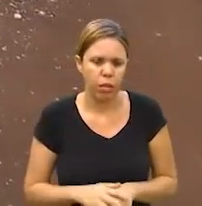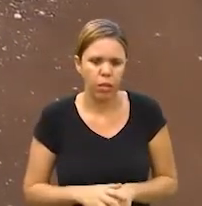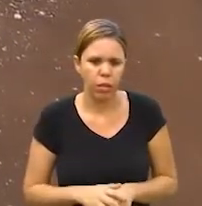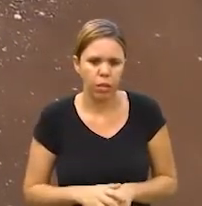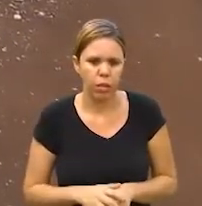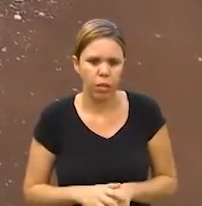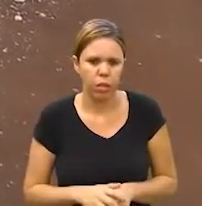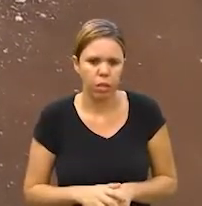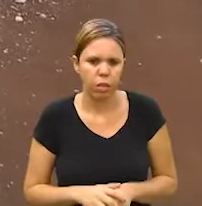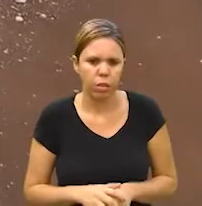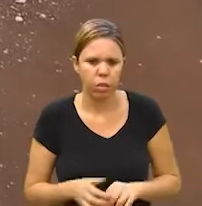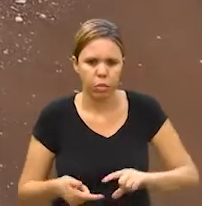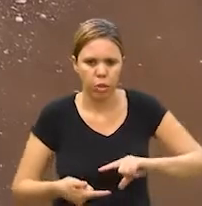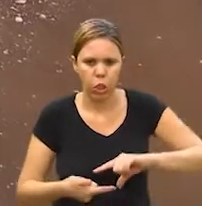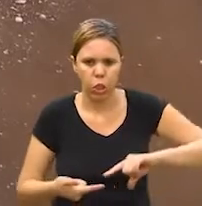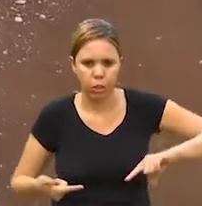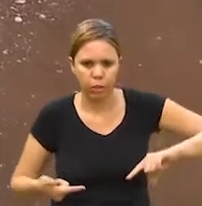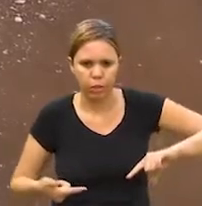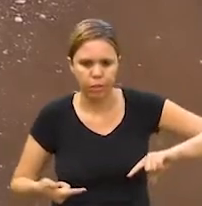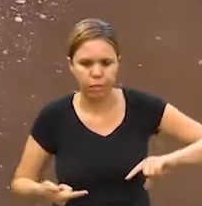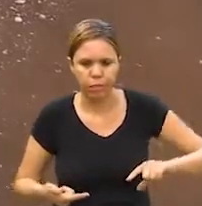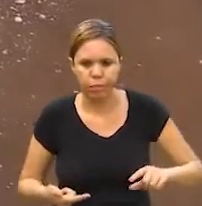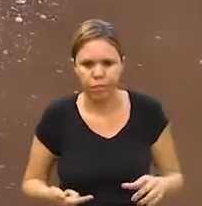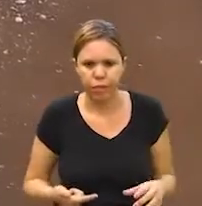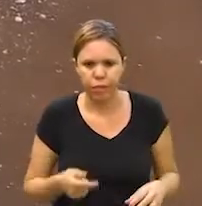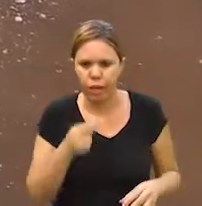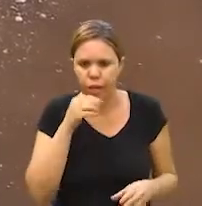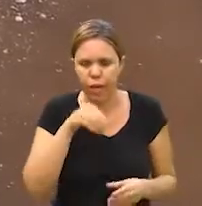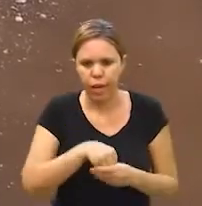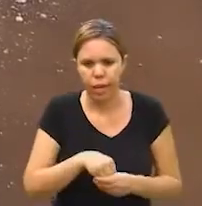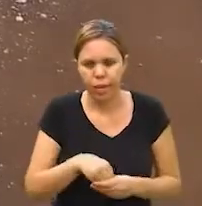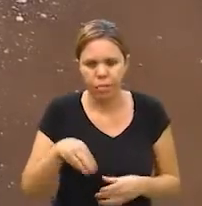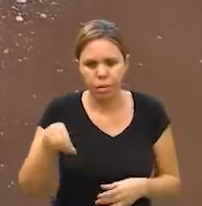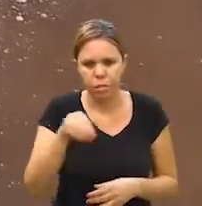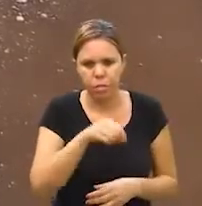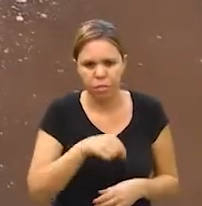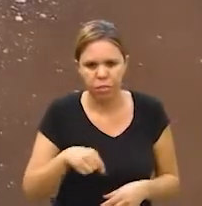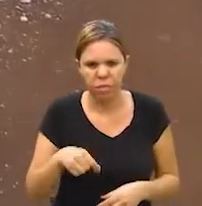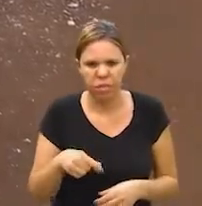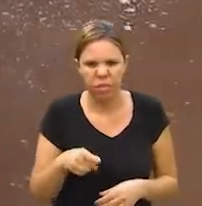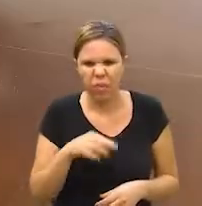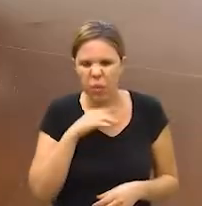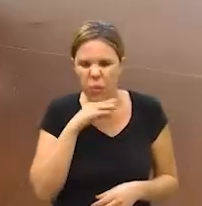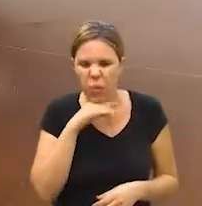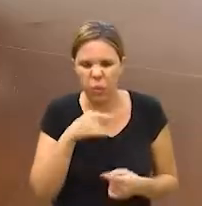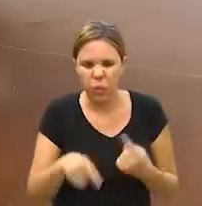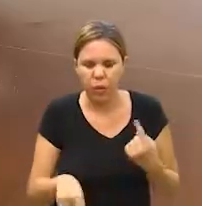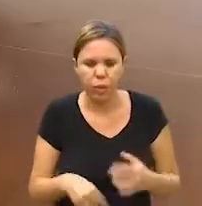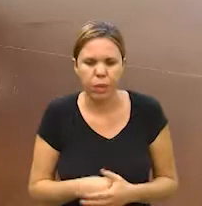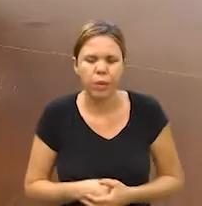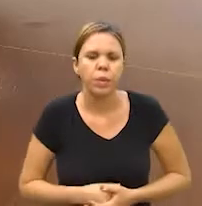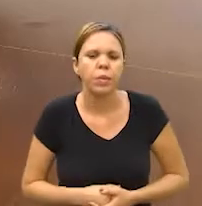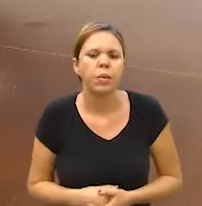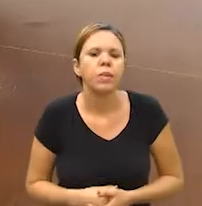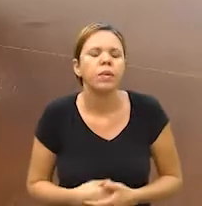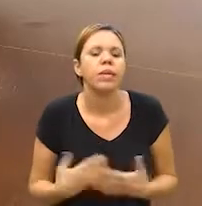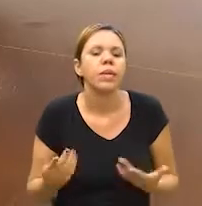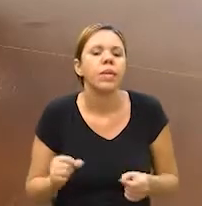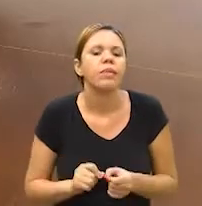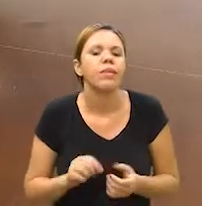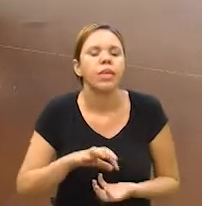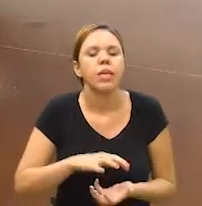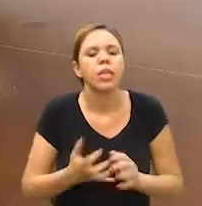formato retangular. Eu não posso deixar muita farinha aqui no miolo agora, porque senão ela vai ficar crua. E a gente vai